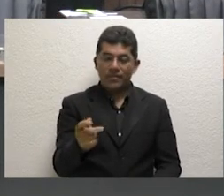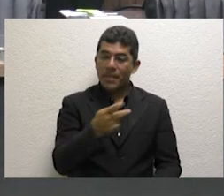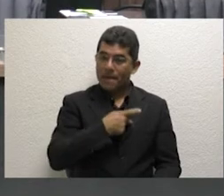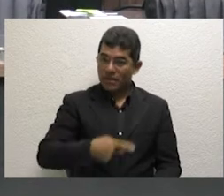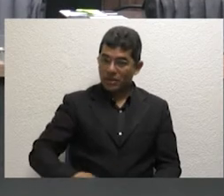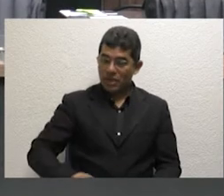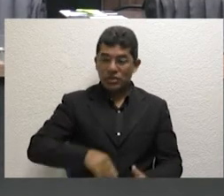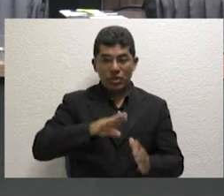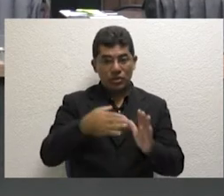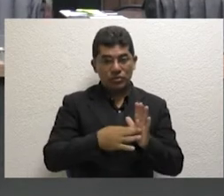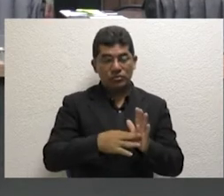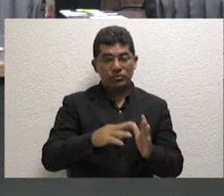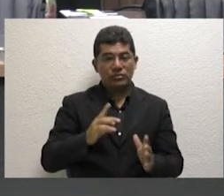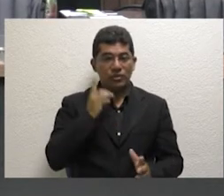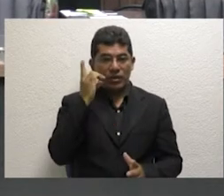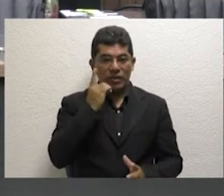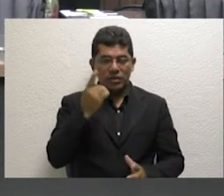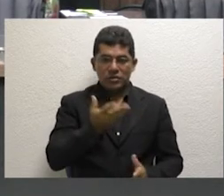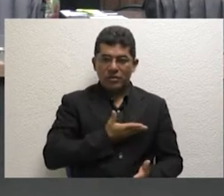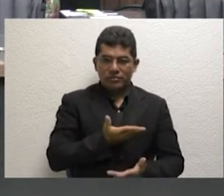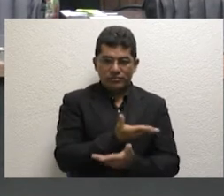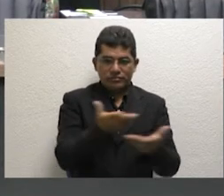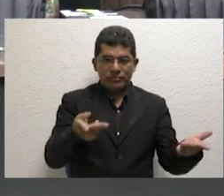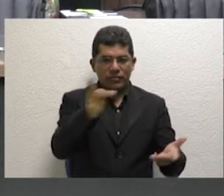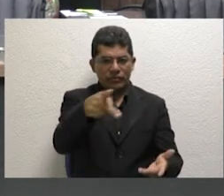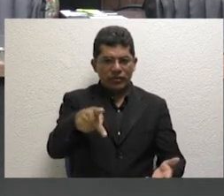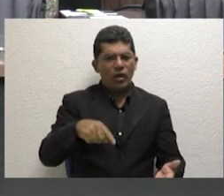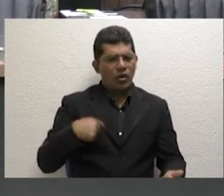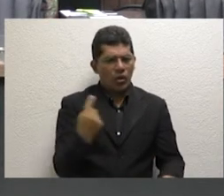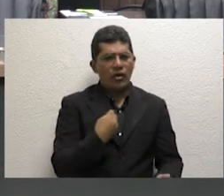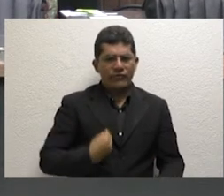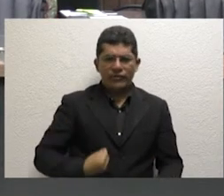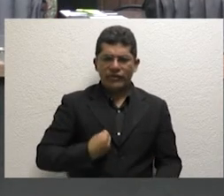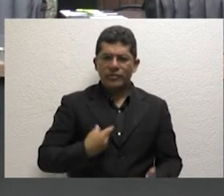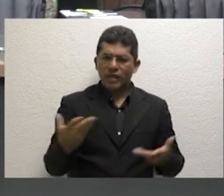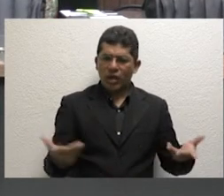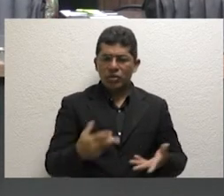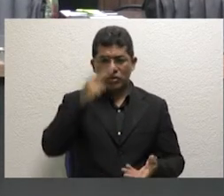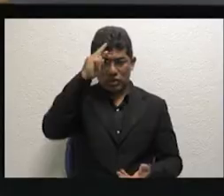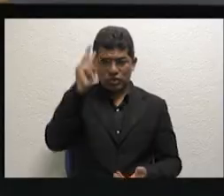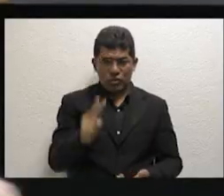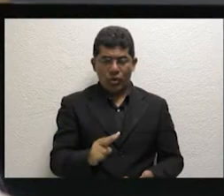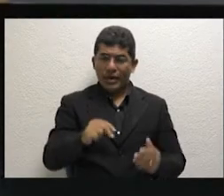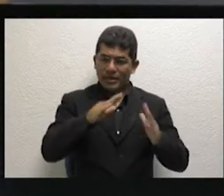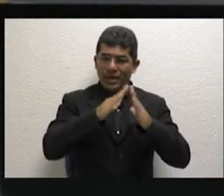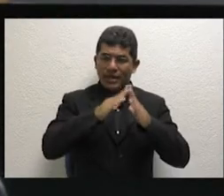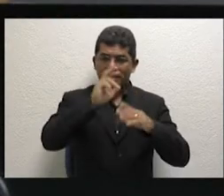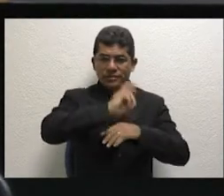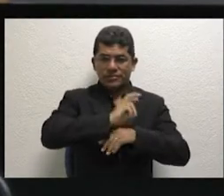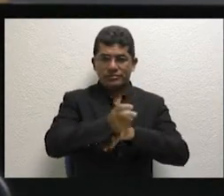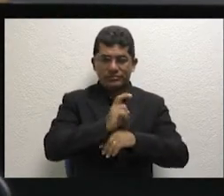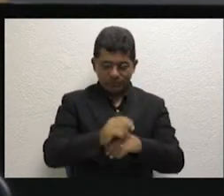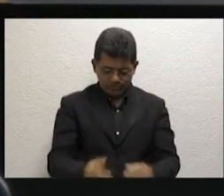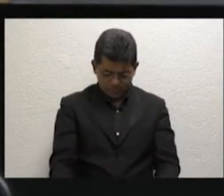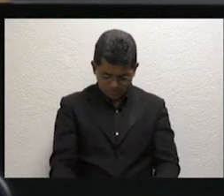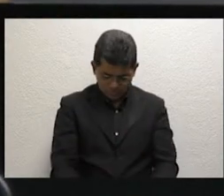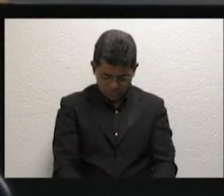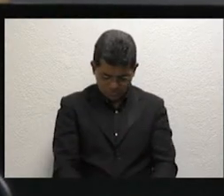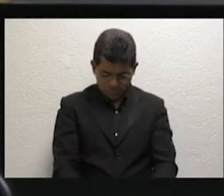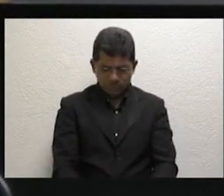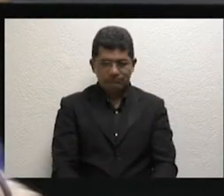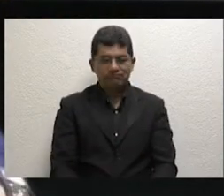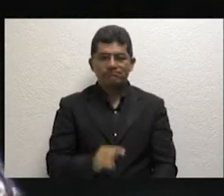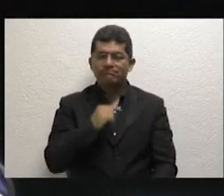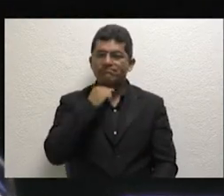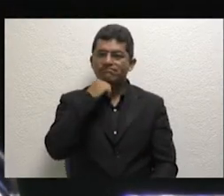amigos professores nós vivemos um momento histórico nessa casa um momento em que nenhum